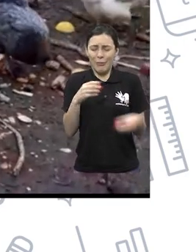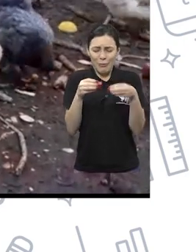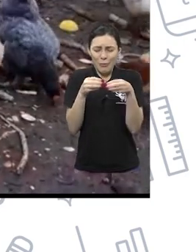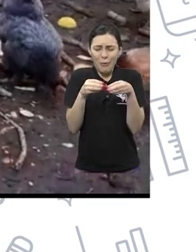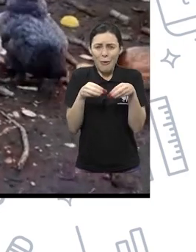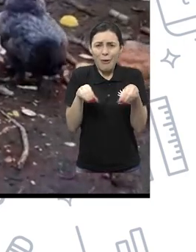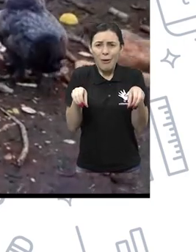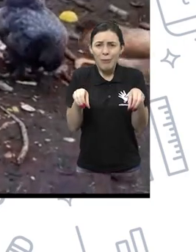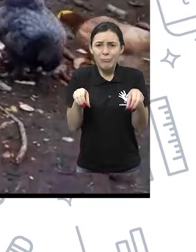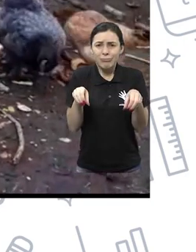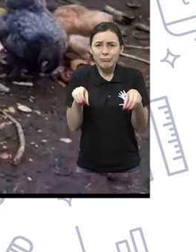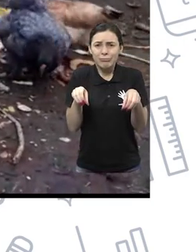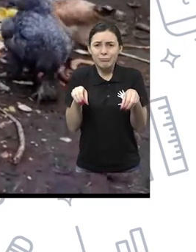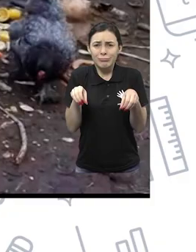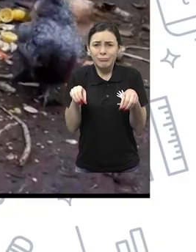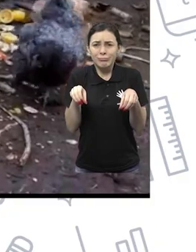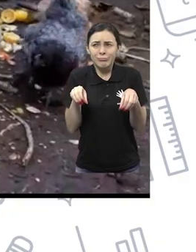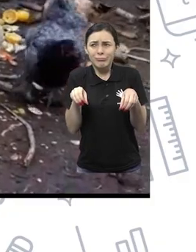põe ovo